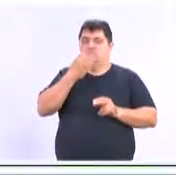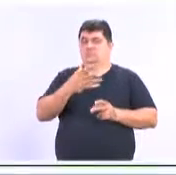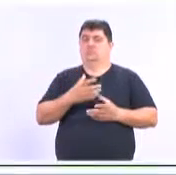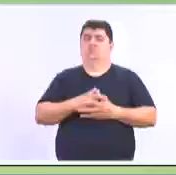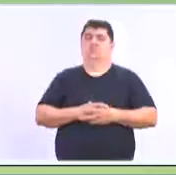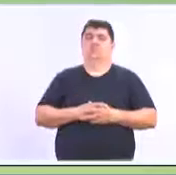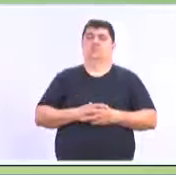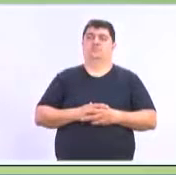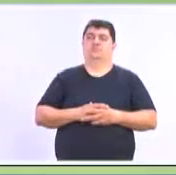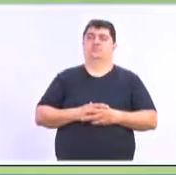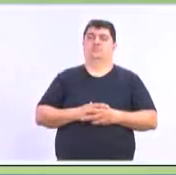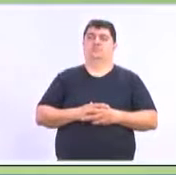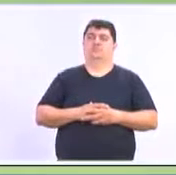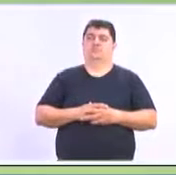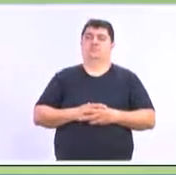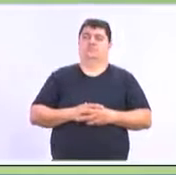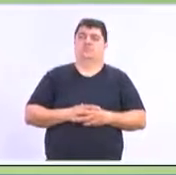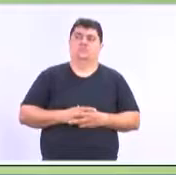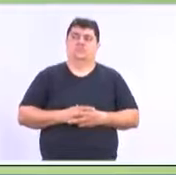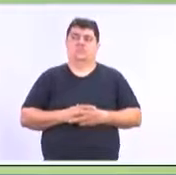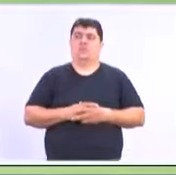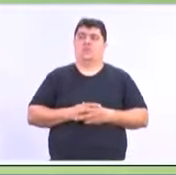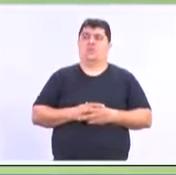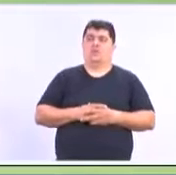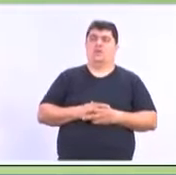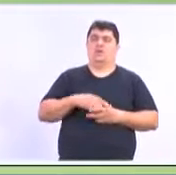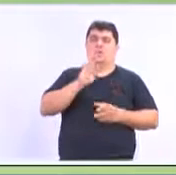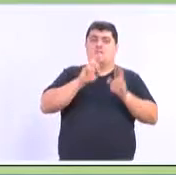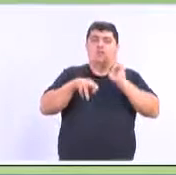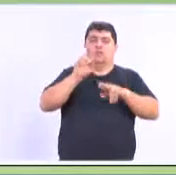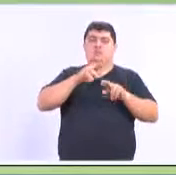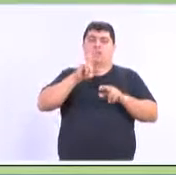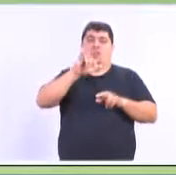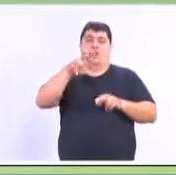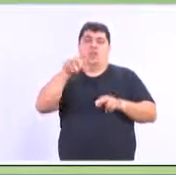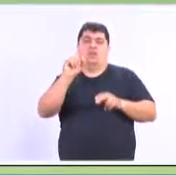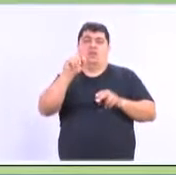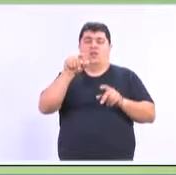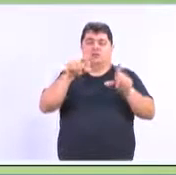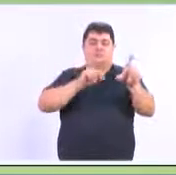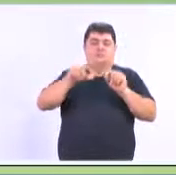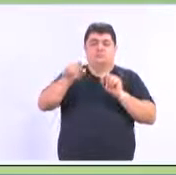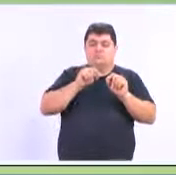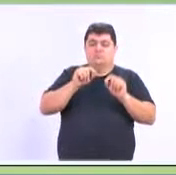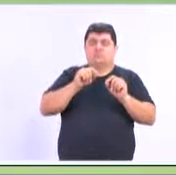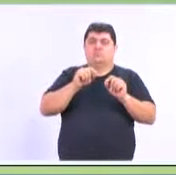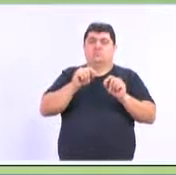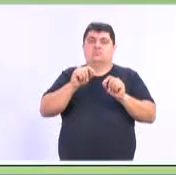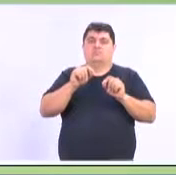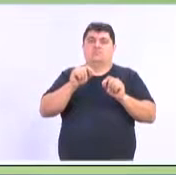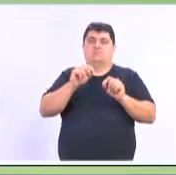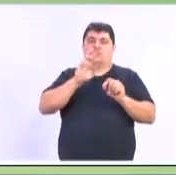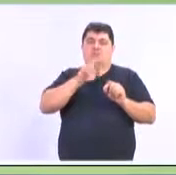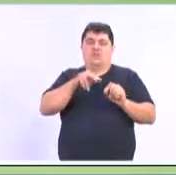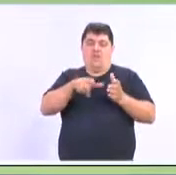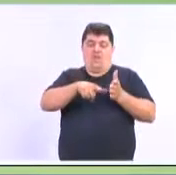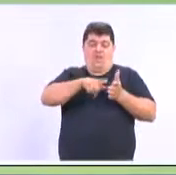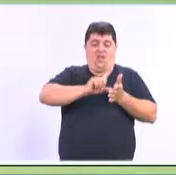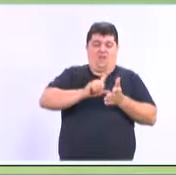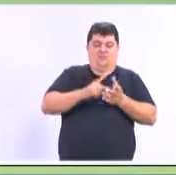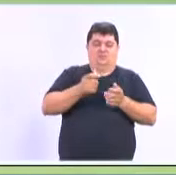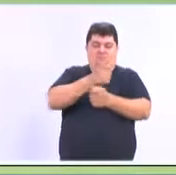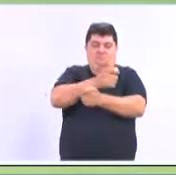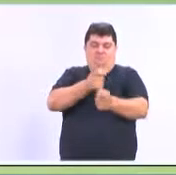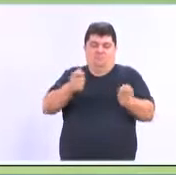com impostos sobre a renda. Então, o resultado líquido do período é obtido através do resultado antes das despesas